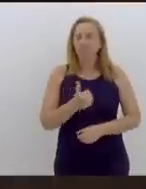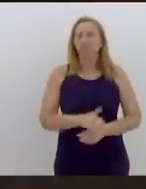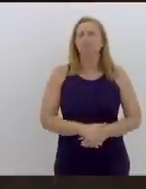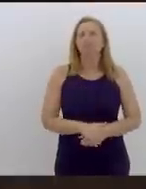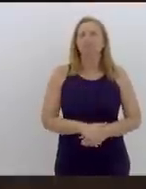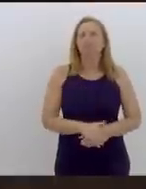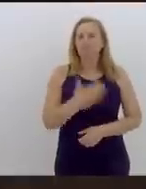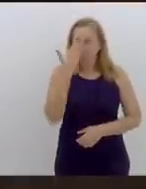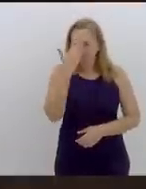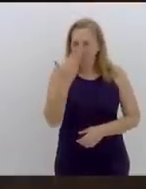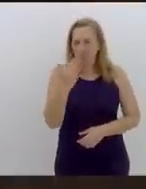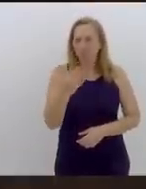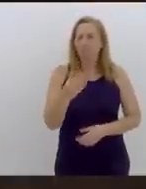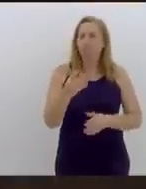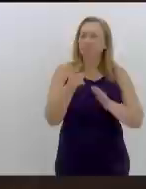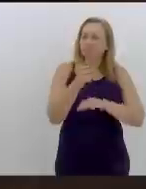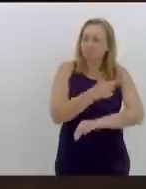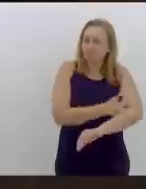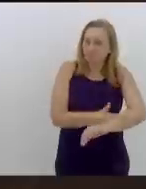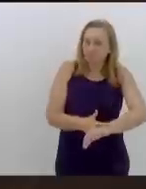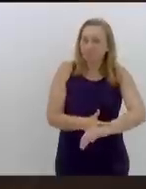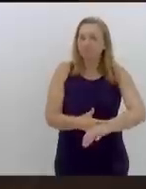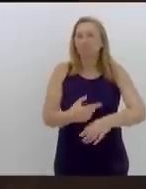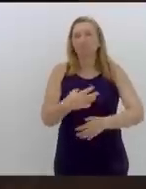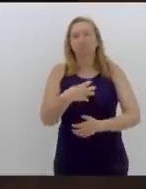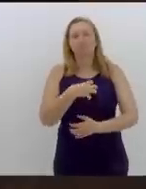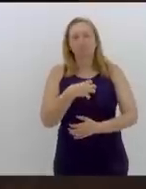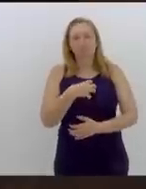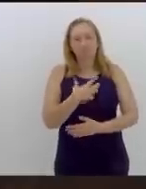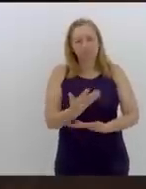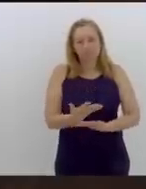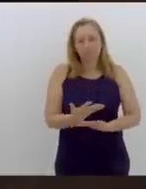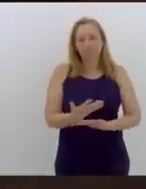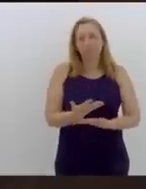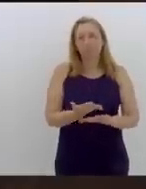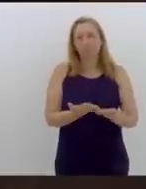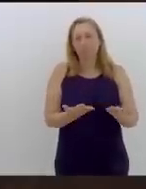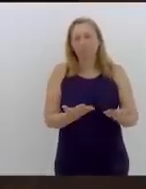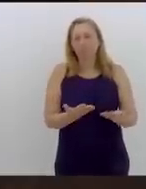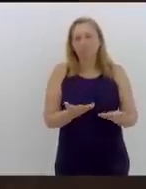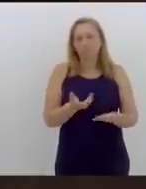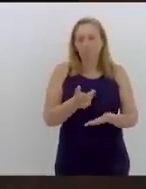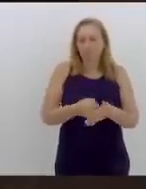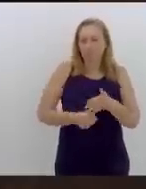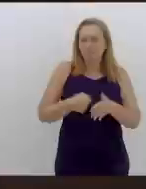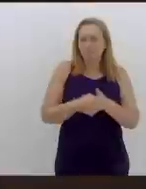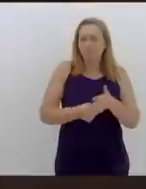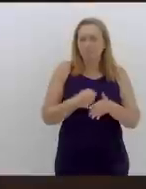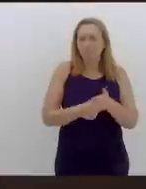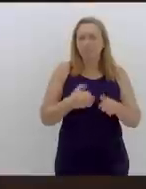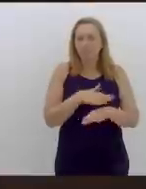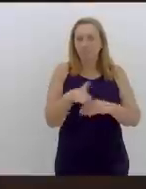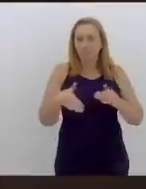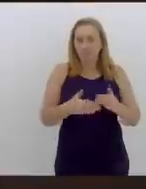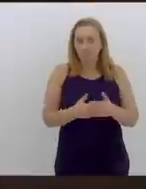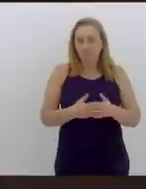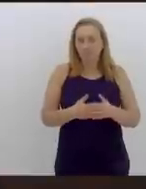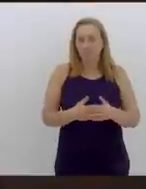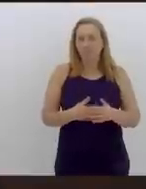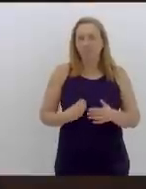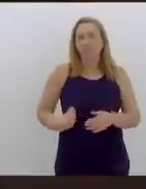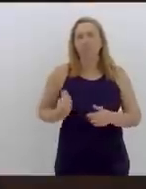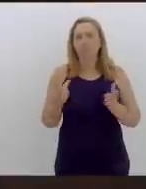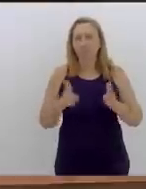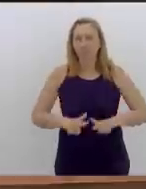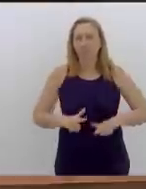agradeço pela educação sentimentos aí pela perda e a luta com relação a todos que estão presentes